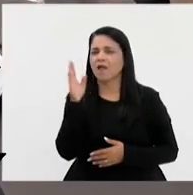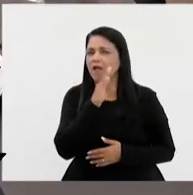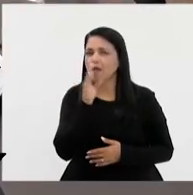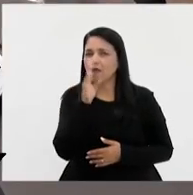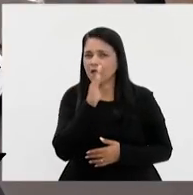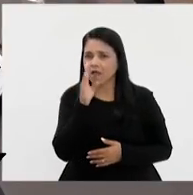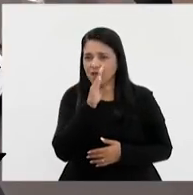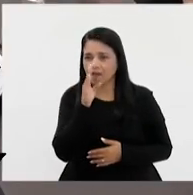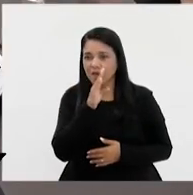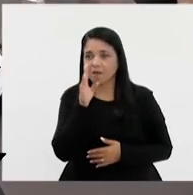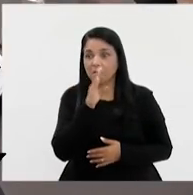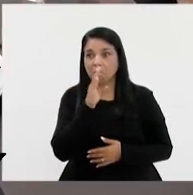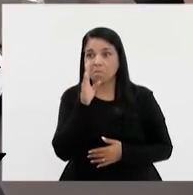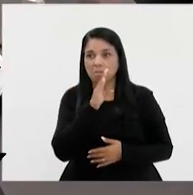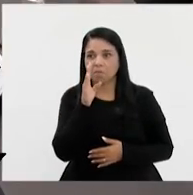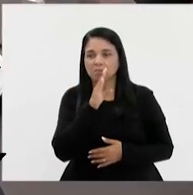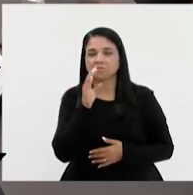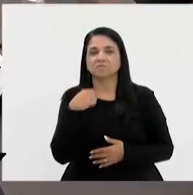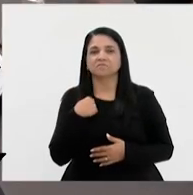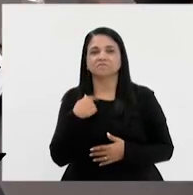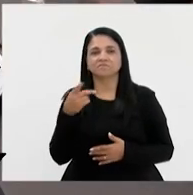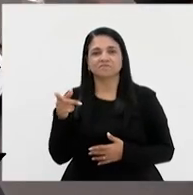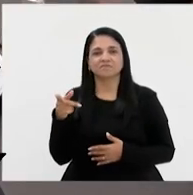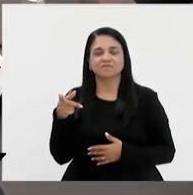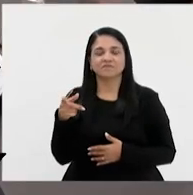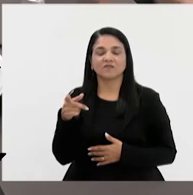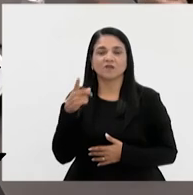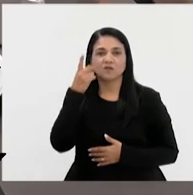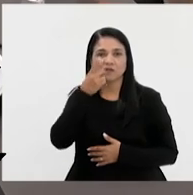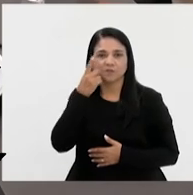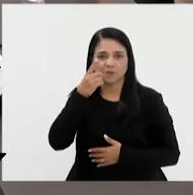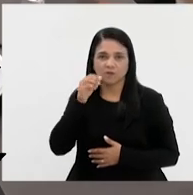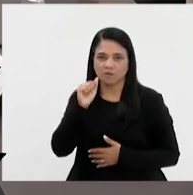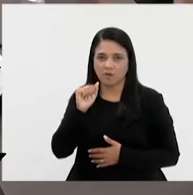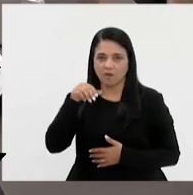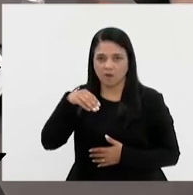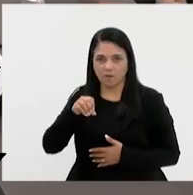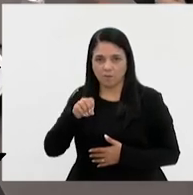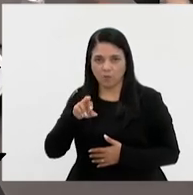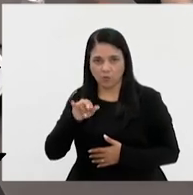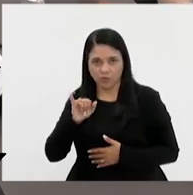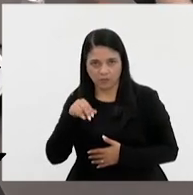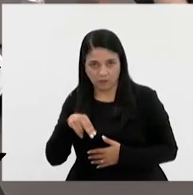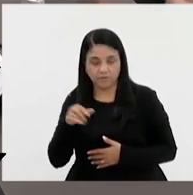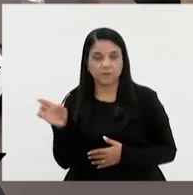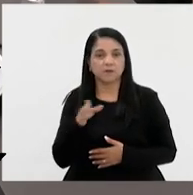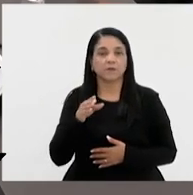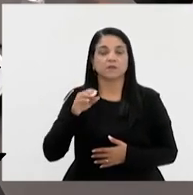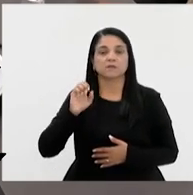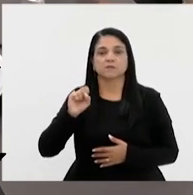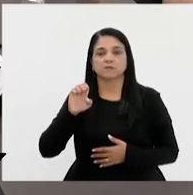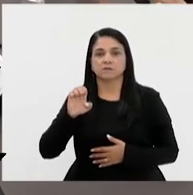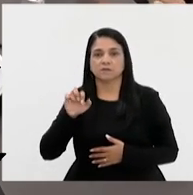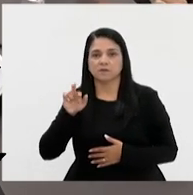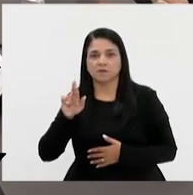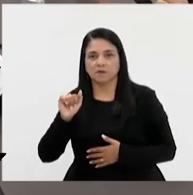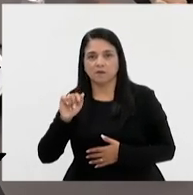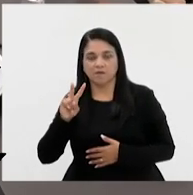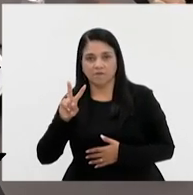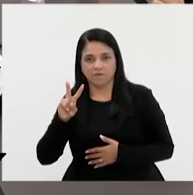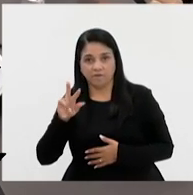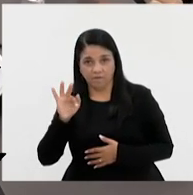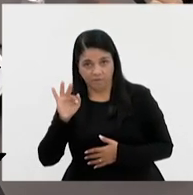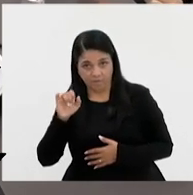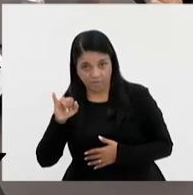Rapidíssima questão, deputado Fred, deputado Amorim e Serafini, eu já falei, não vou repetir. Essa